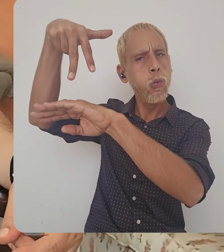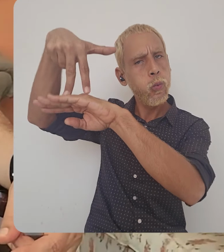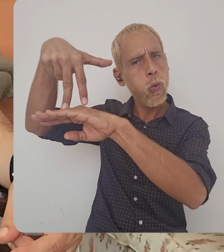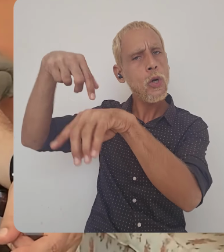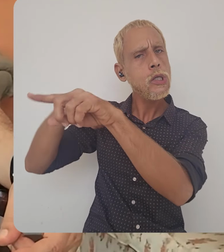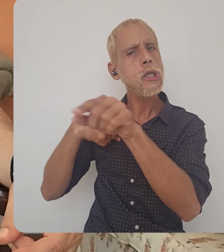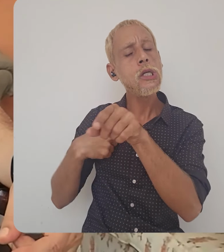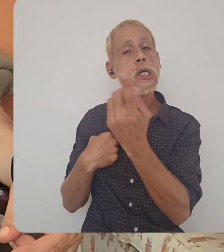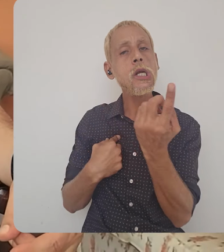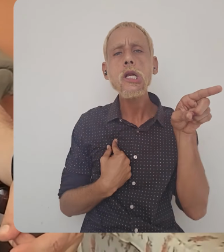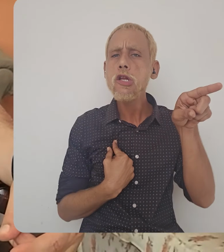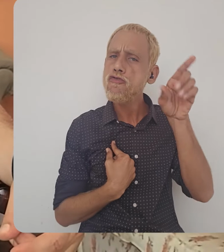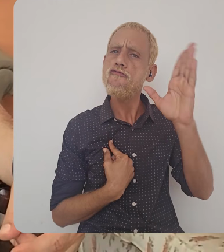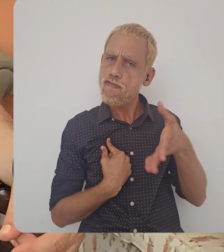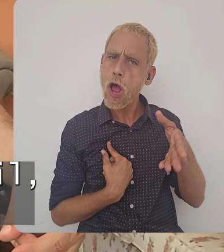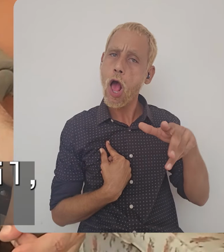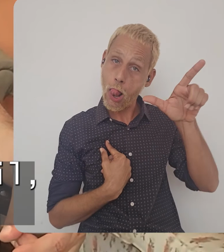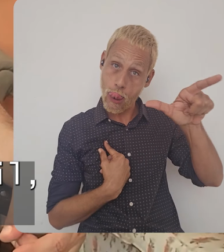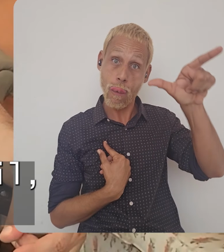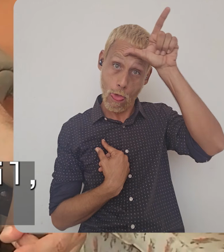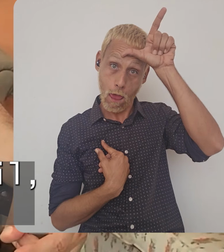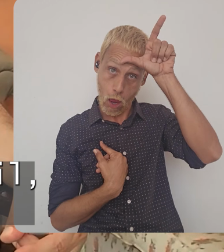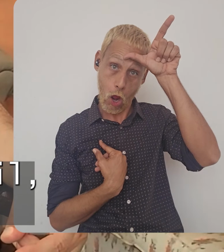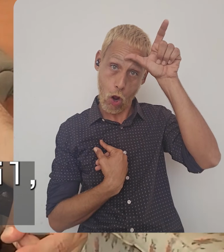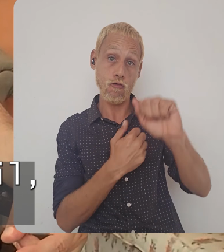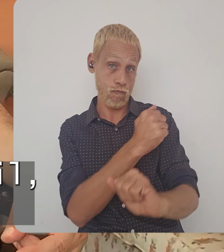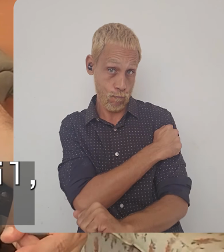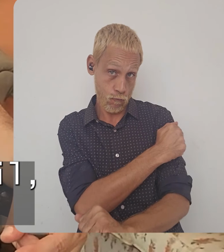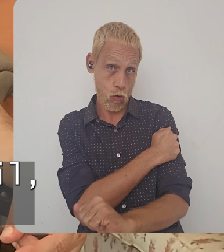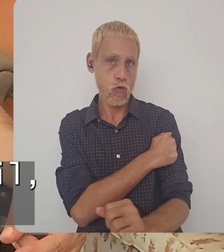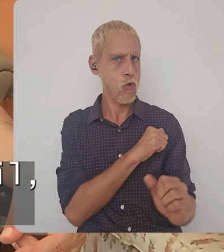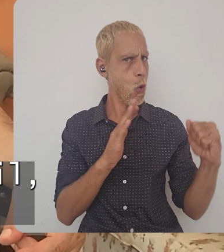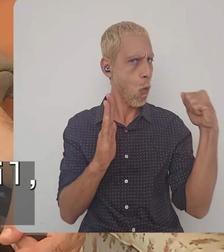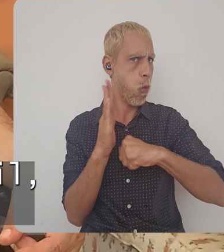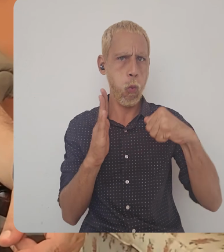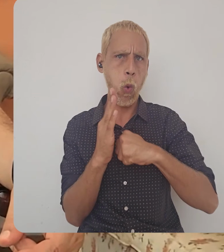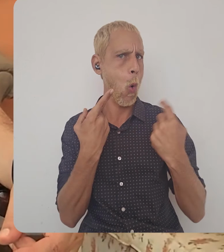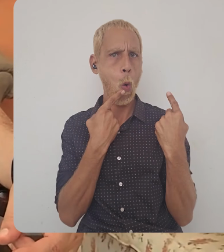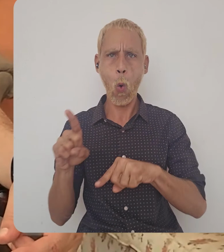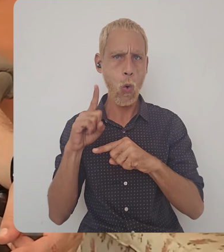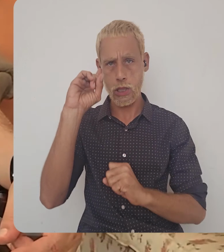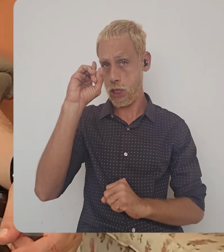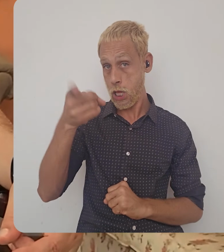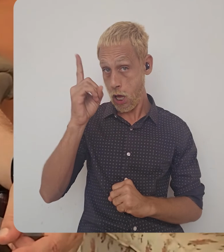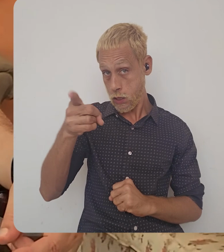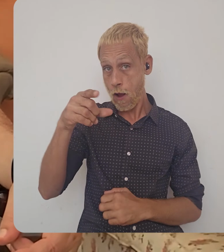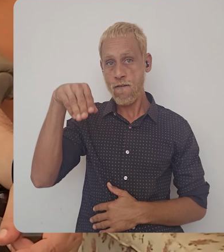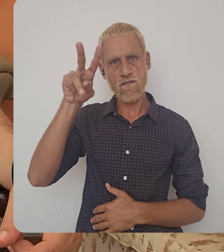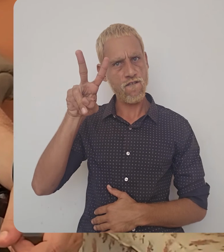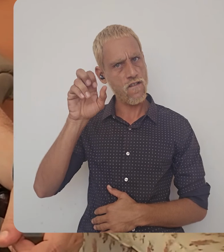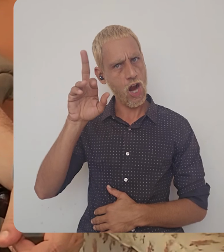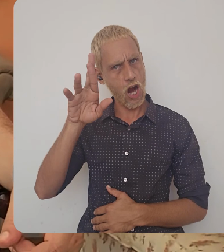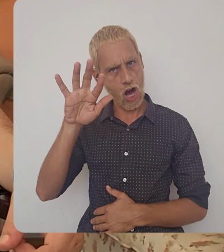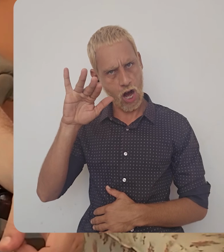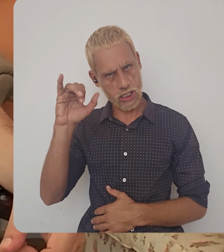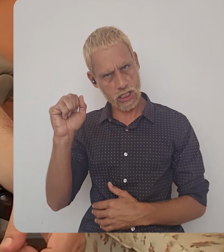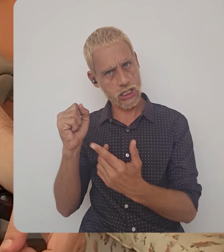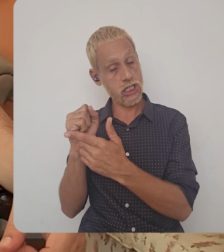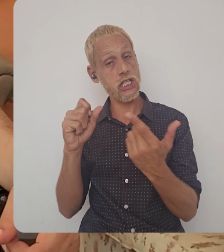que ia acontecer do Gilberto Freire. E o Demócrito ele já era um líder estudantil, já era um estudante conhecido, já lutava contra a ditadura Vargas naquele